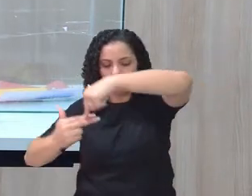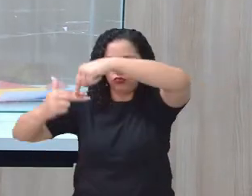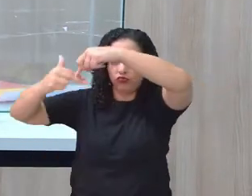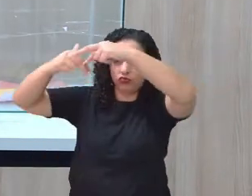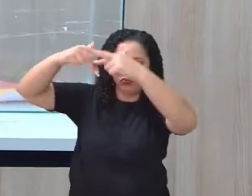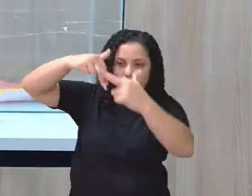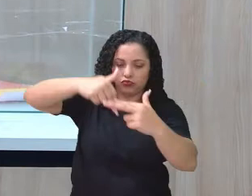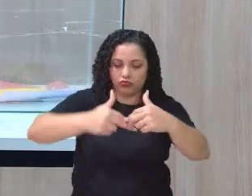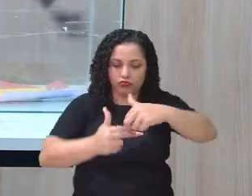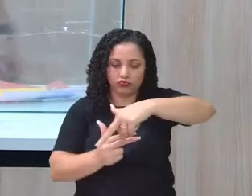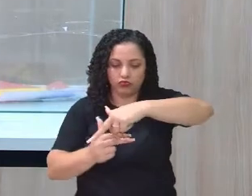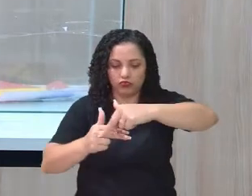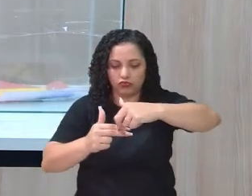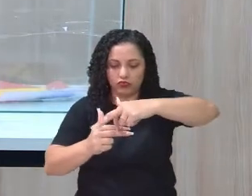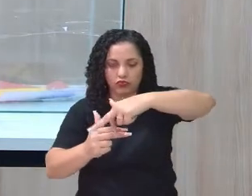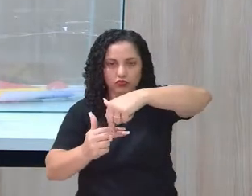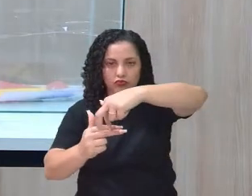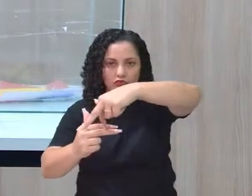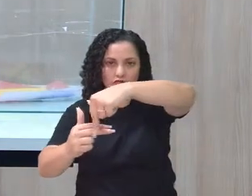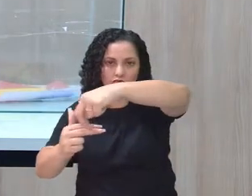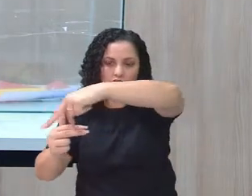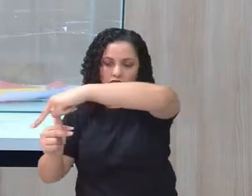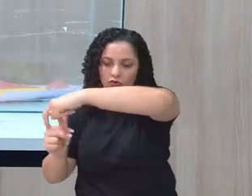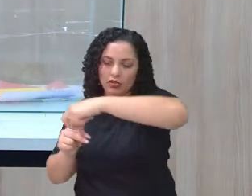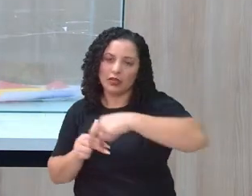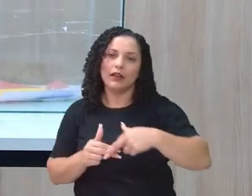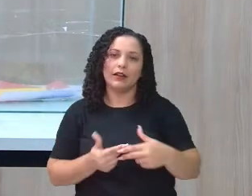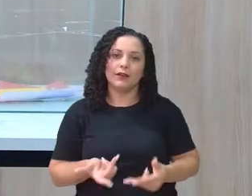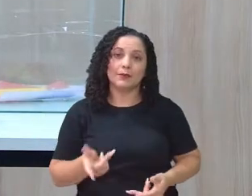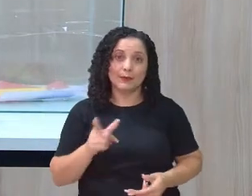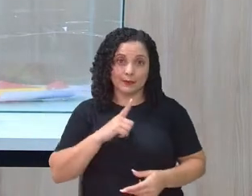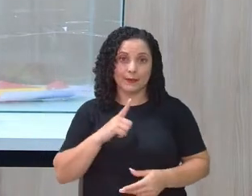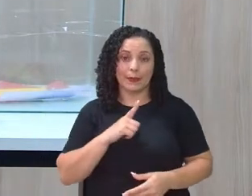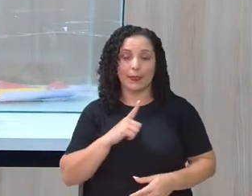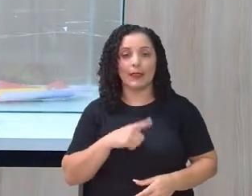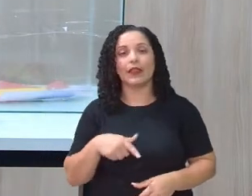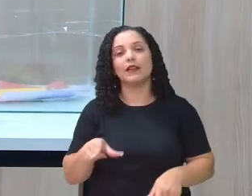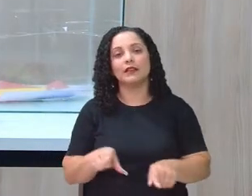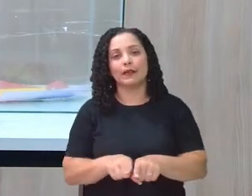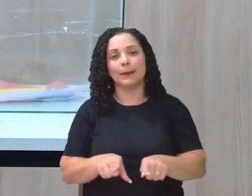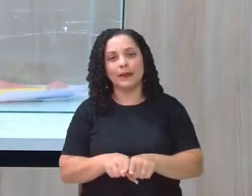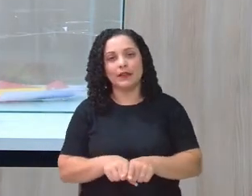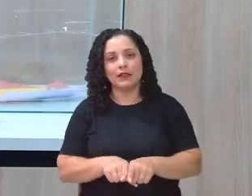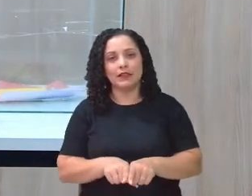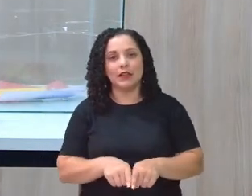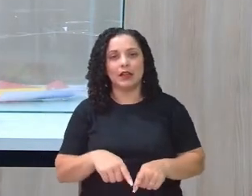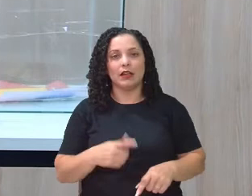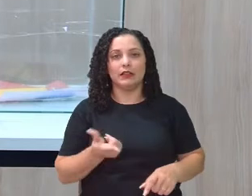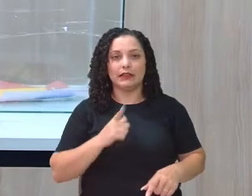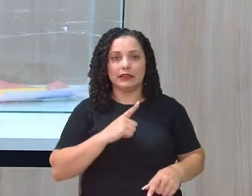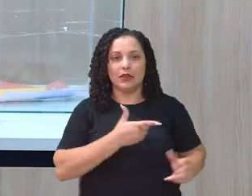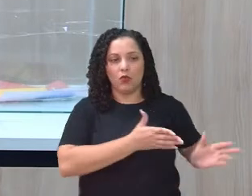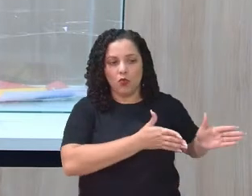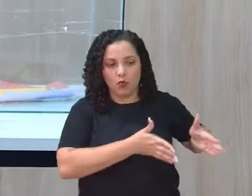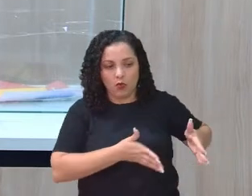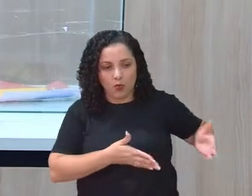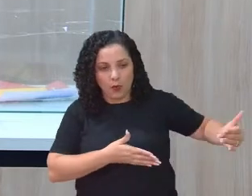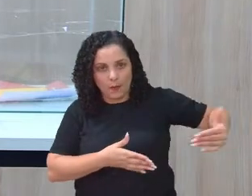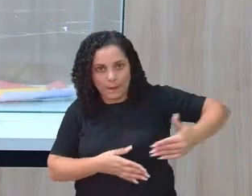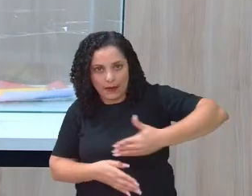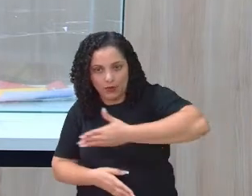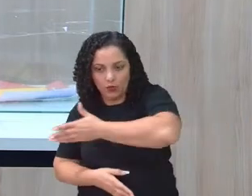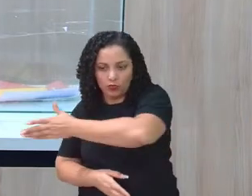Então, pode notar que ele deu aí 2 voltas no ar, cada volta corresponde a 360 graus,